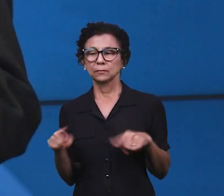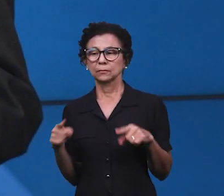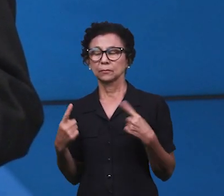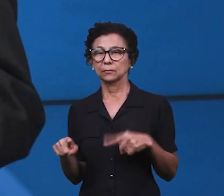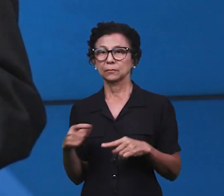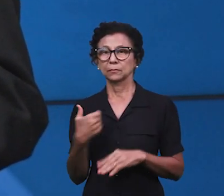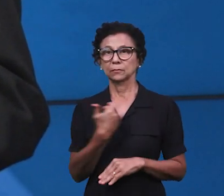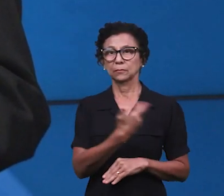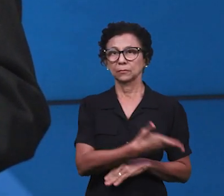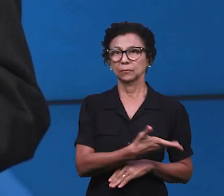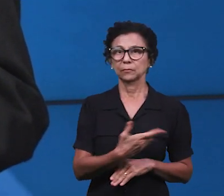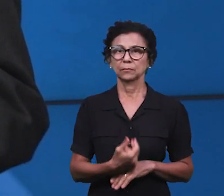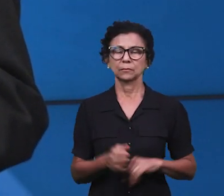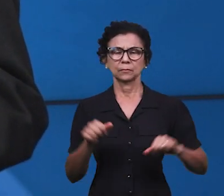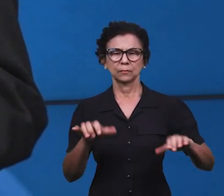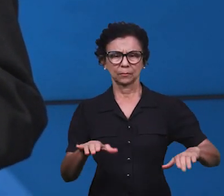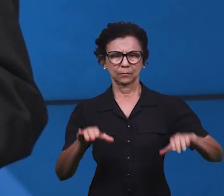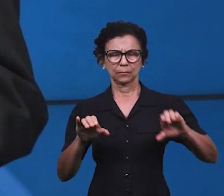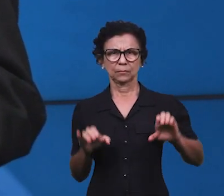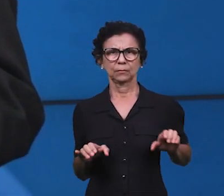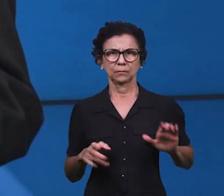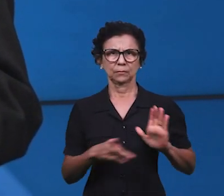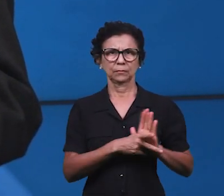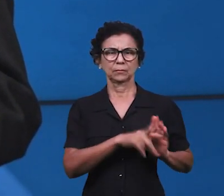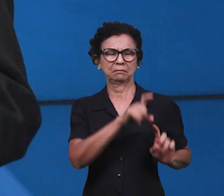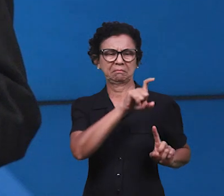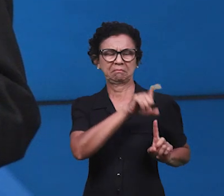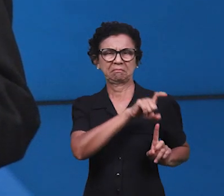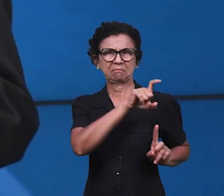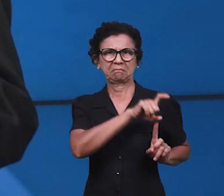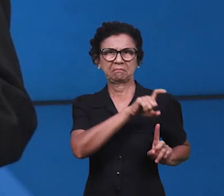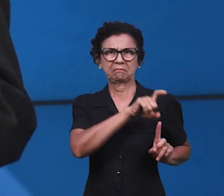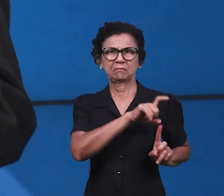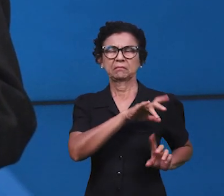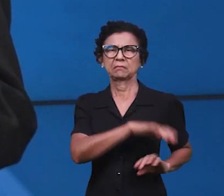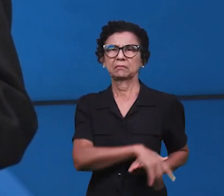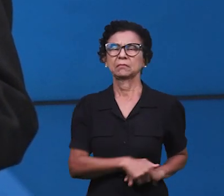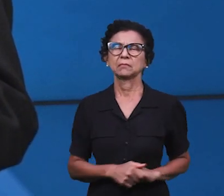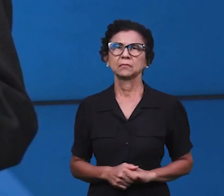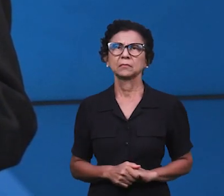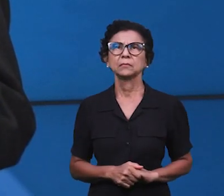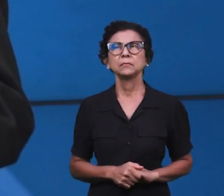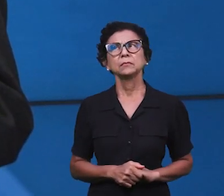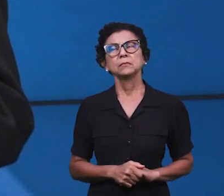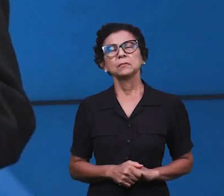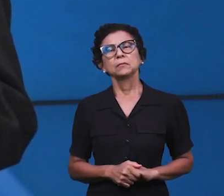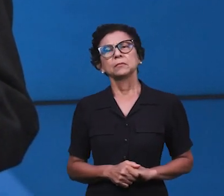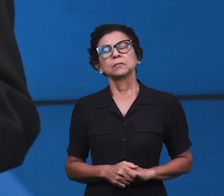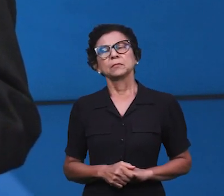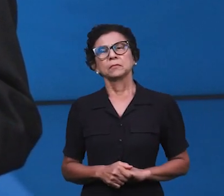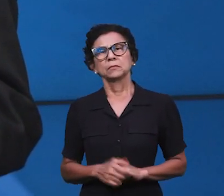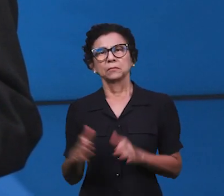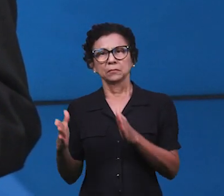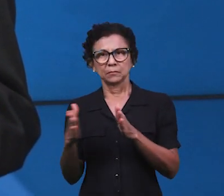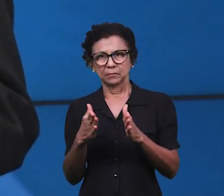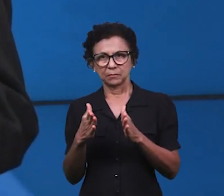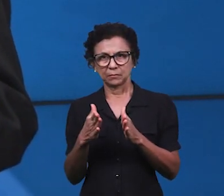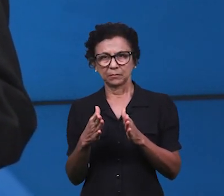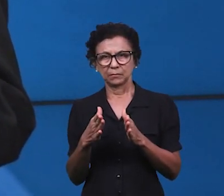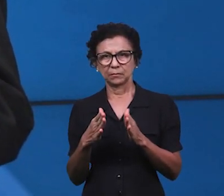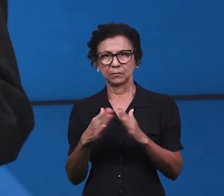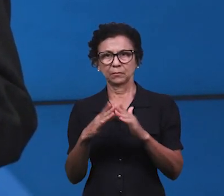essa expressão, trono de Satanás, ou seja, aquilo que se caracterizou nesse período de